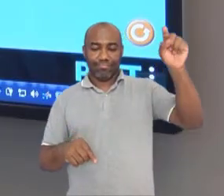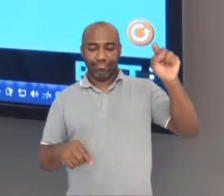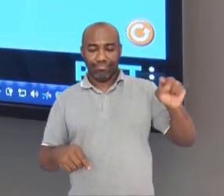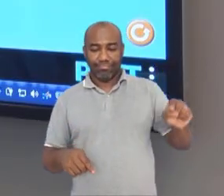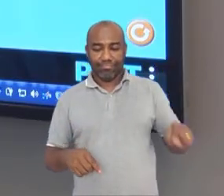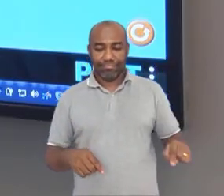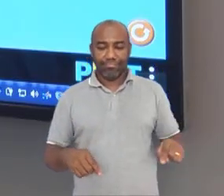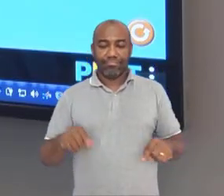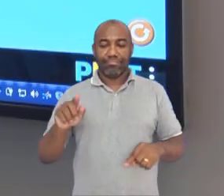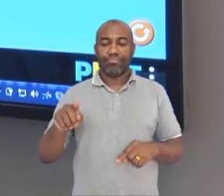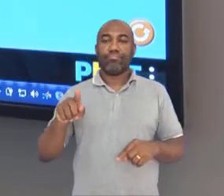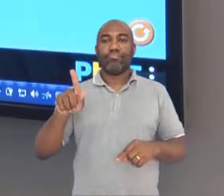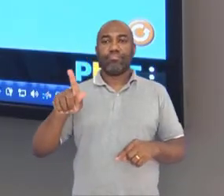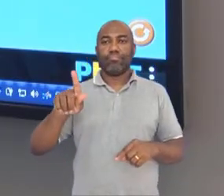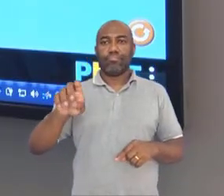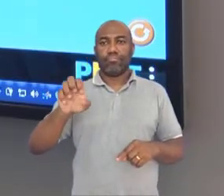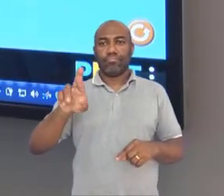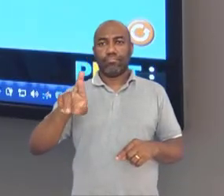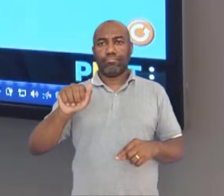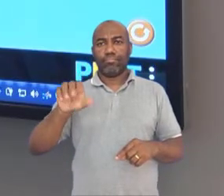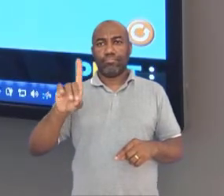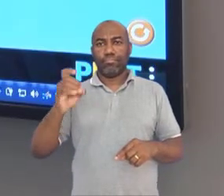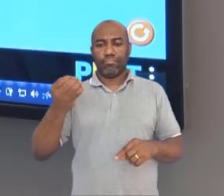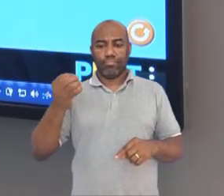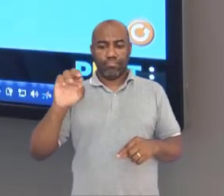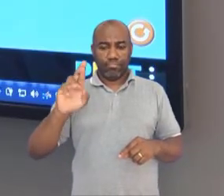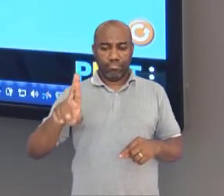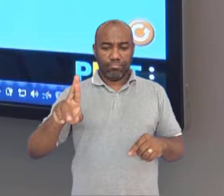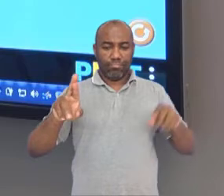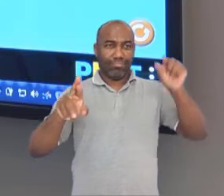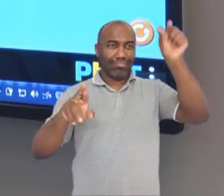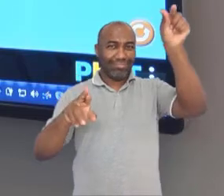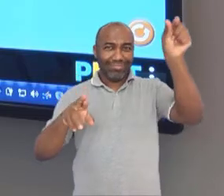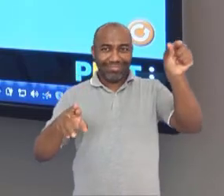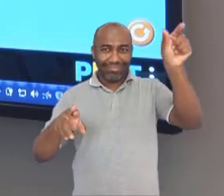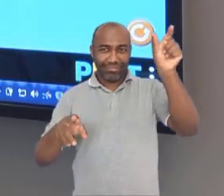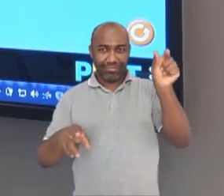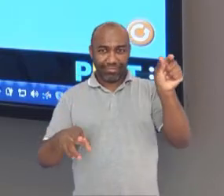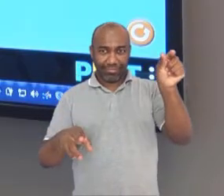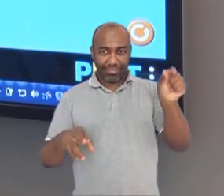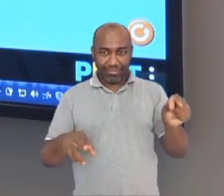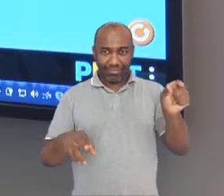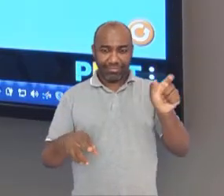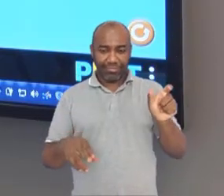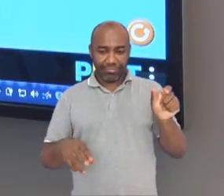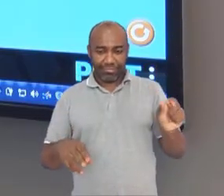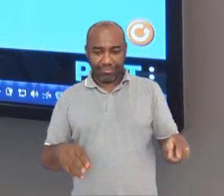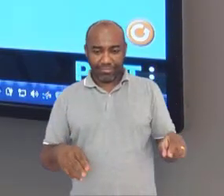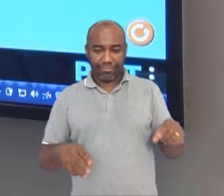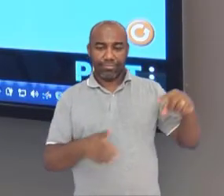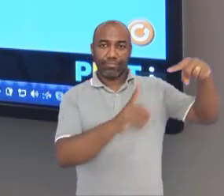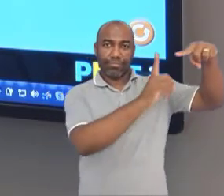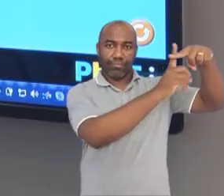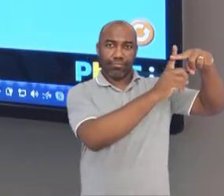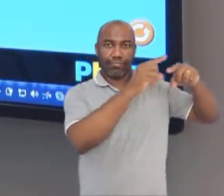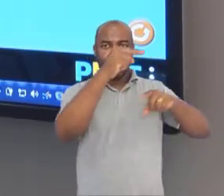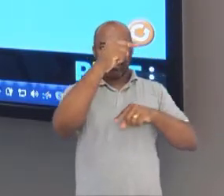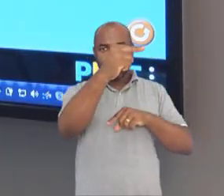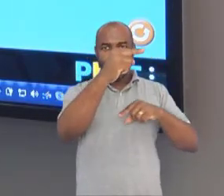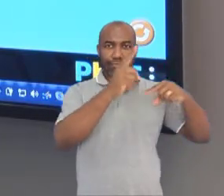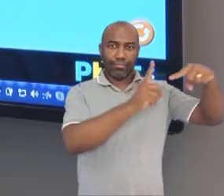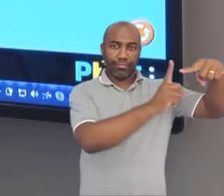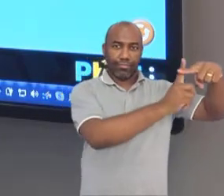corrente elétrica real, do positivo para o negativo, olha lá o sentido,